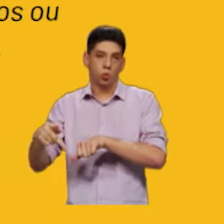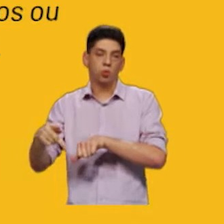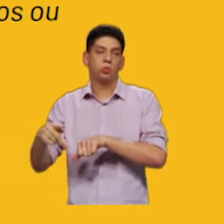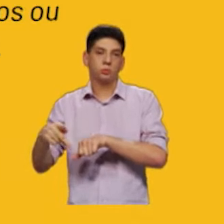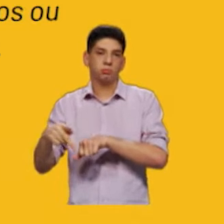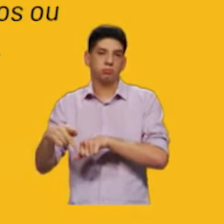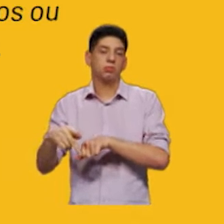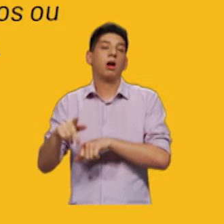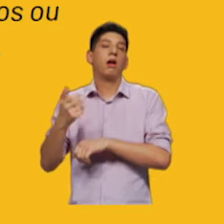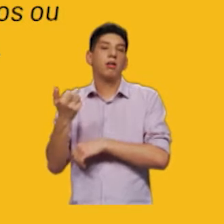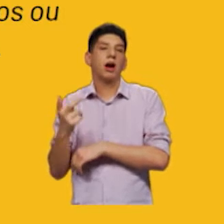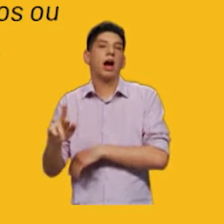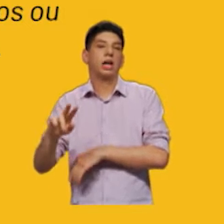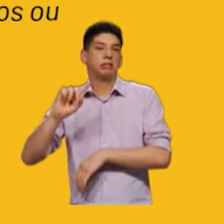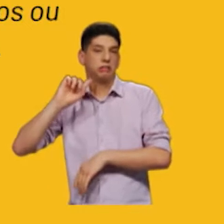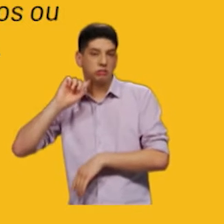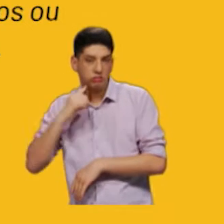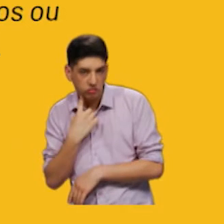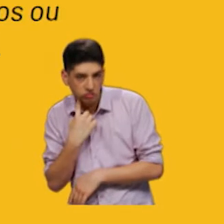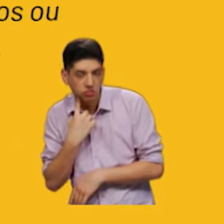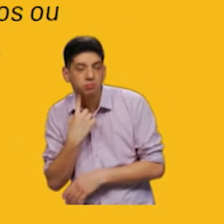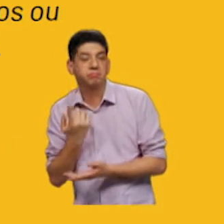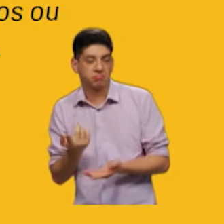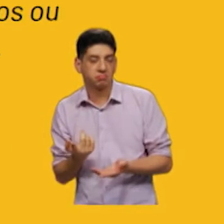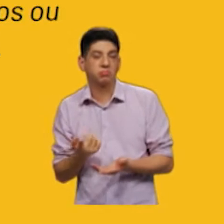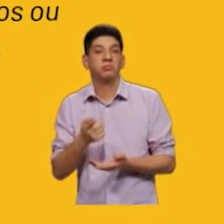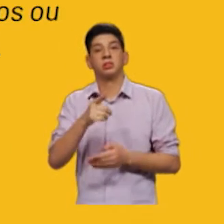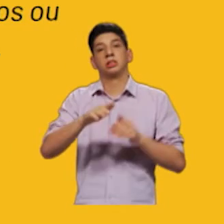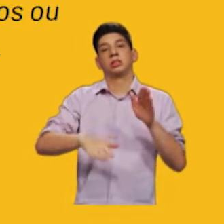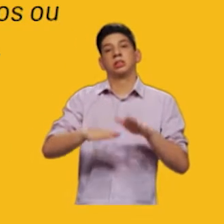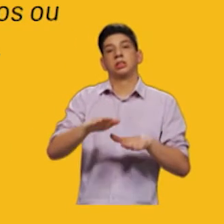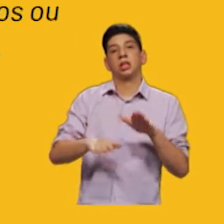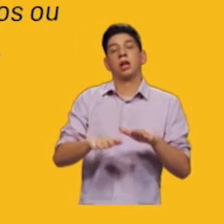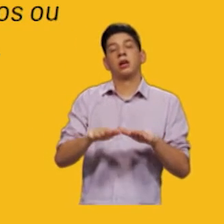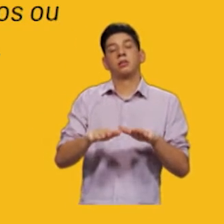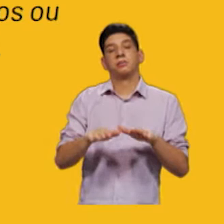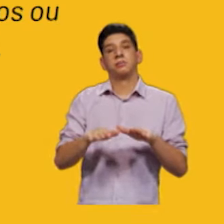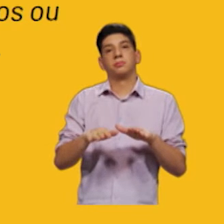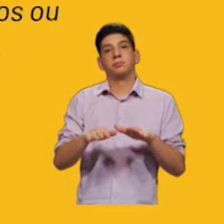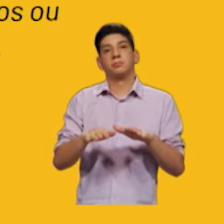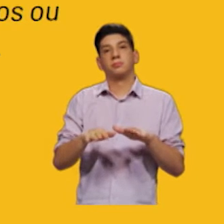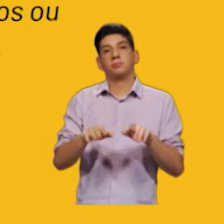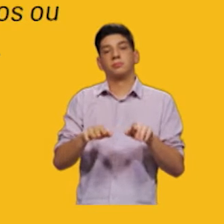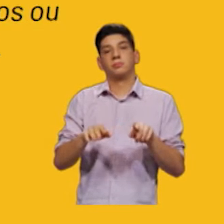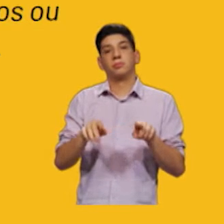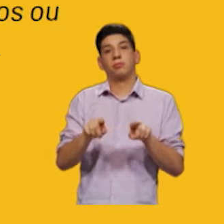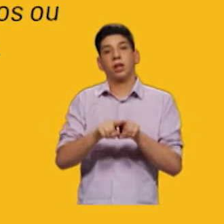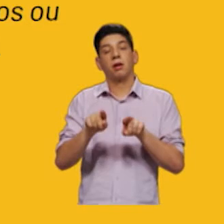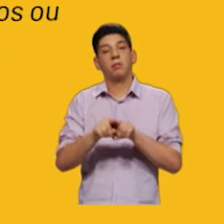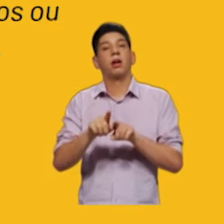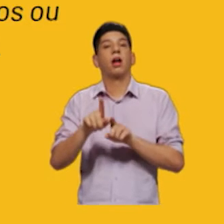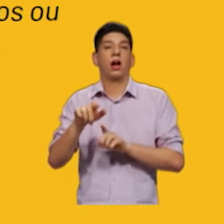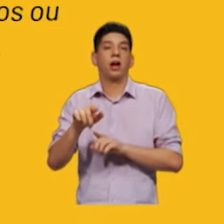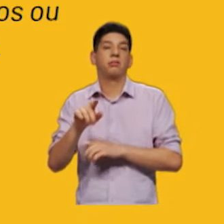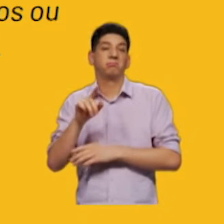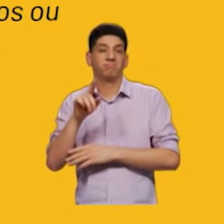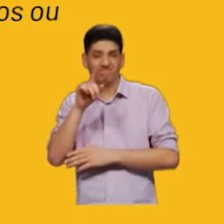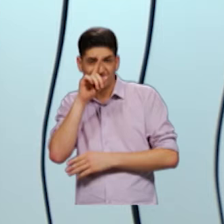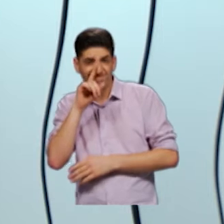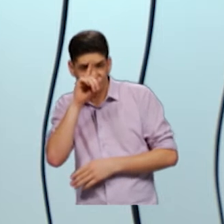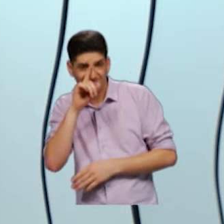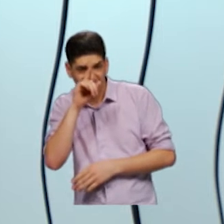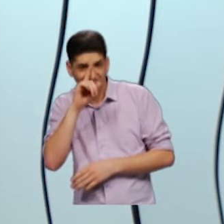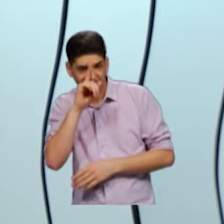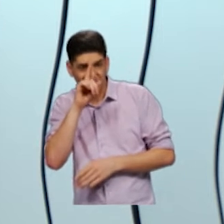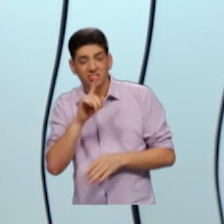que já poluído. Você, às vezes, pode também, outro fator que agrava muito também no